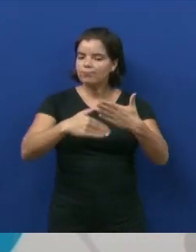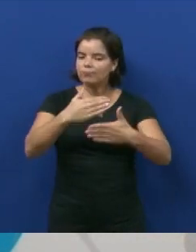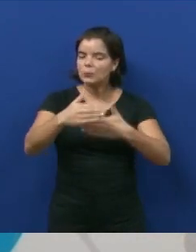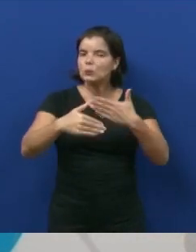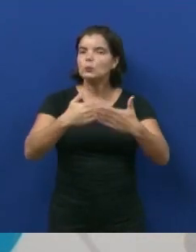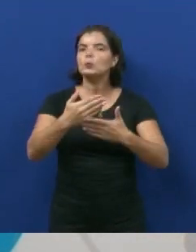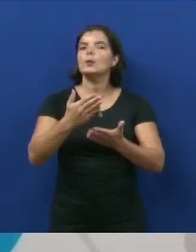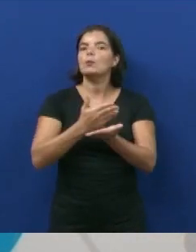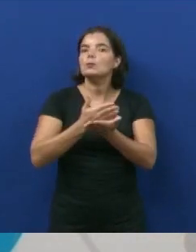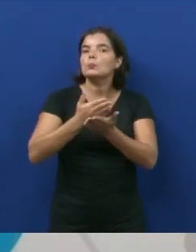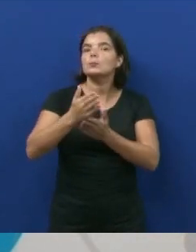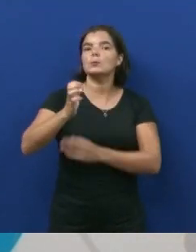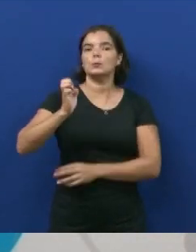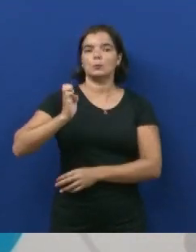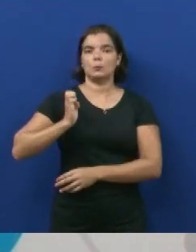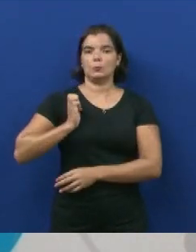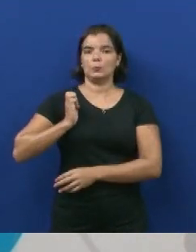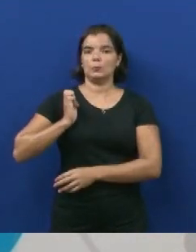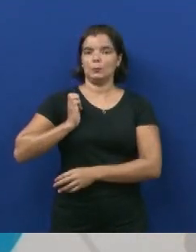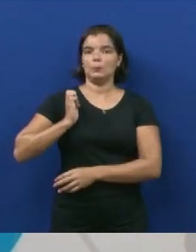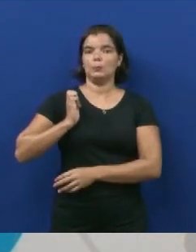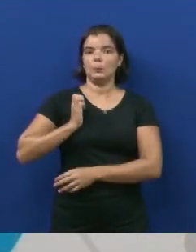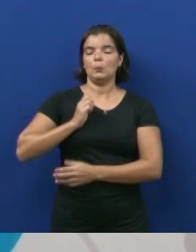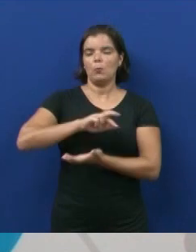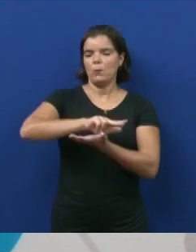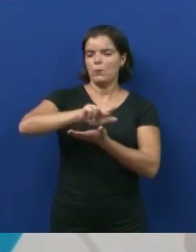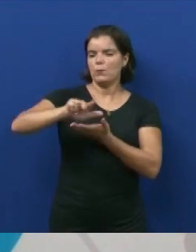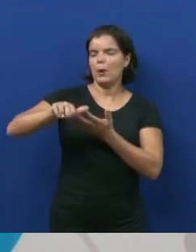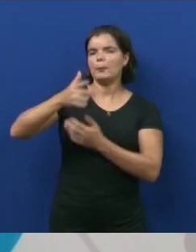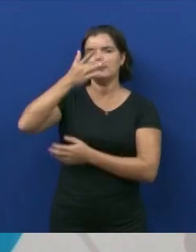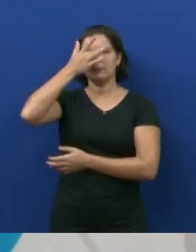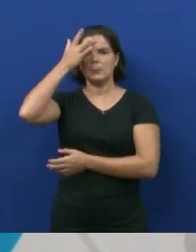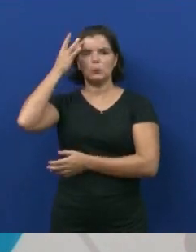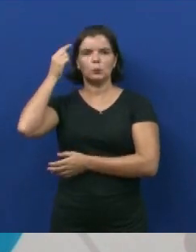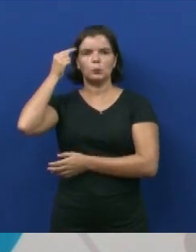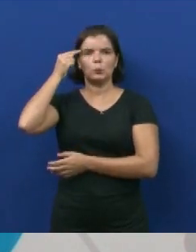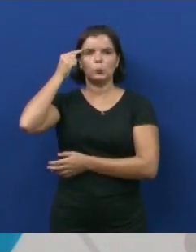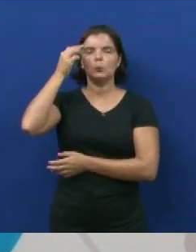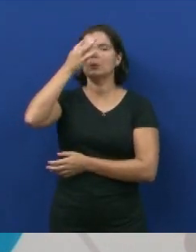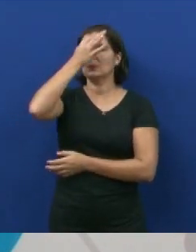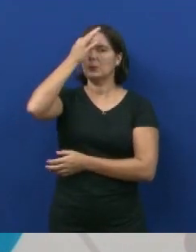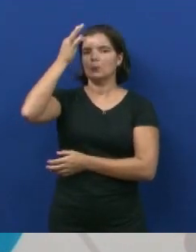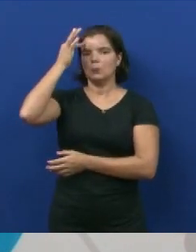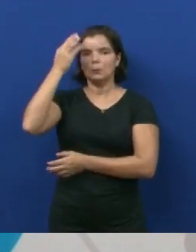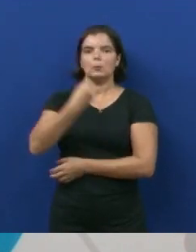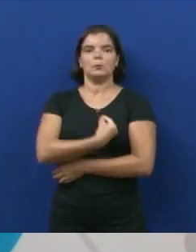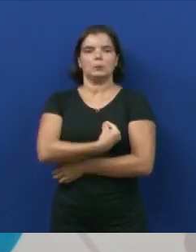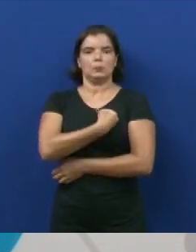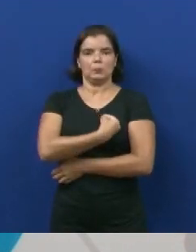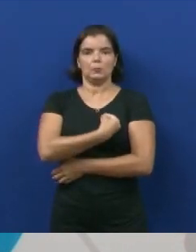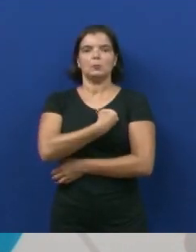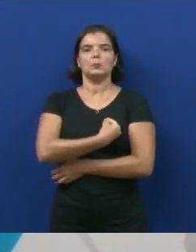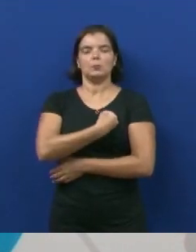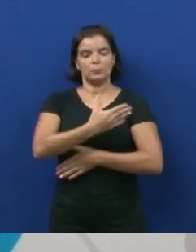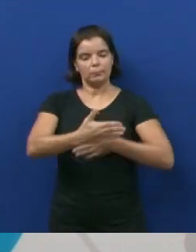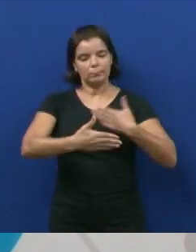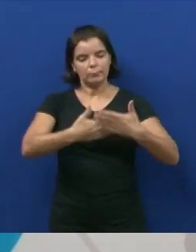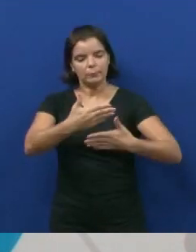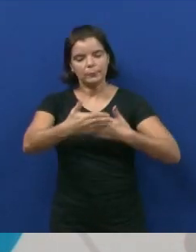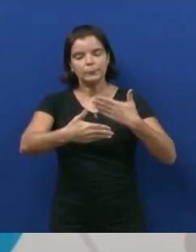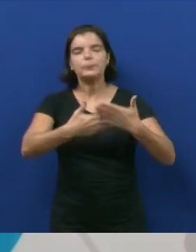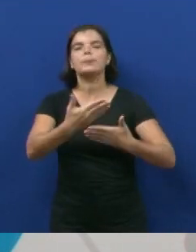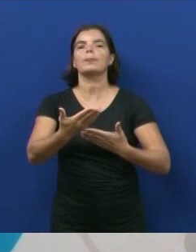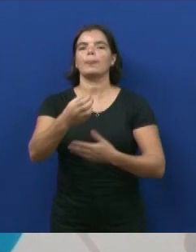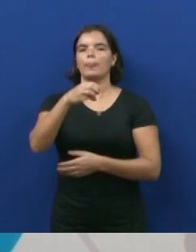por muitos outros pensadores e filósofos que existiram aí nesse decorrer da